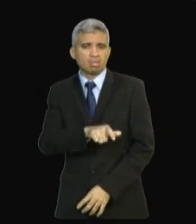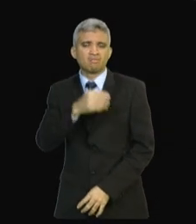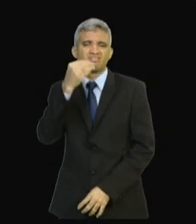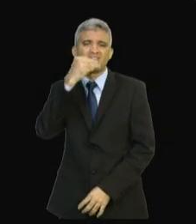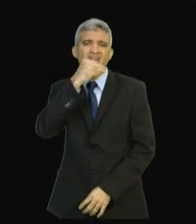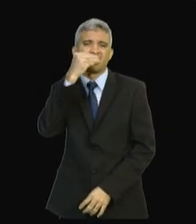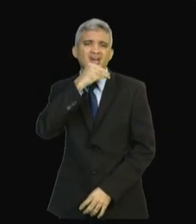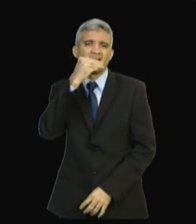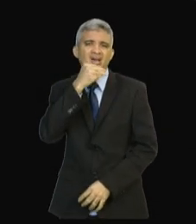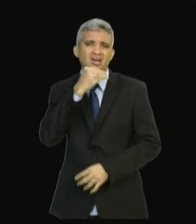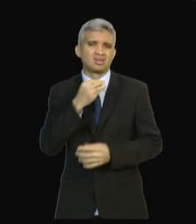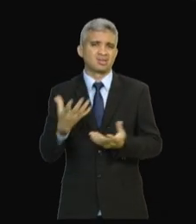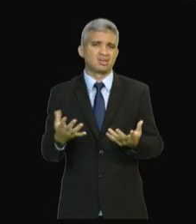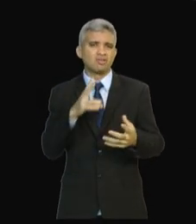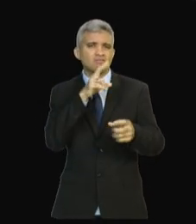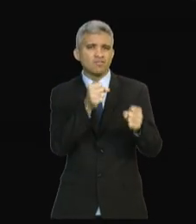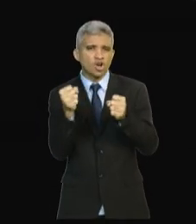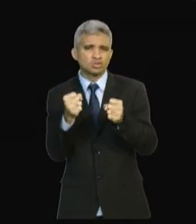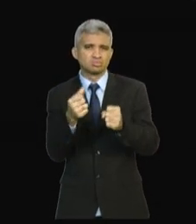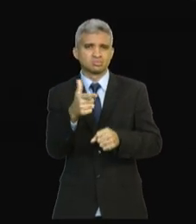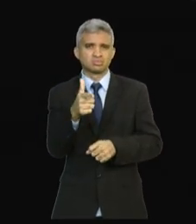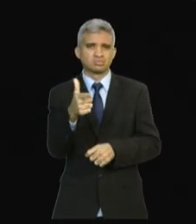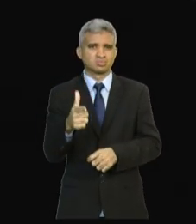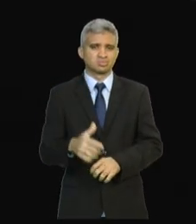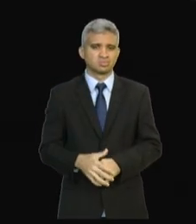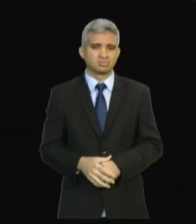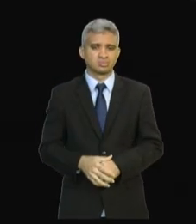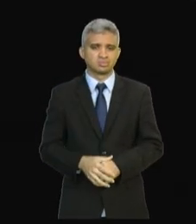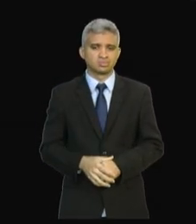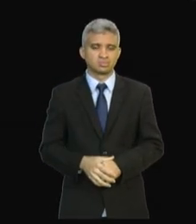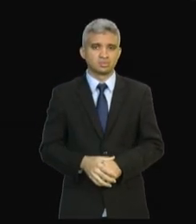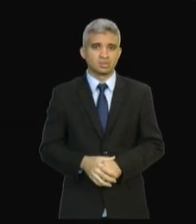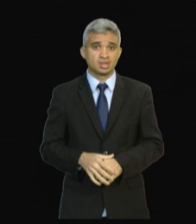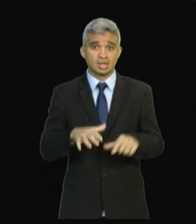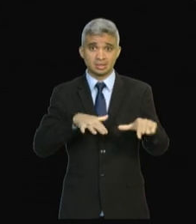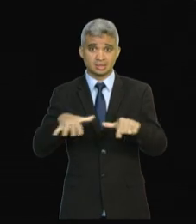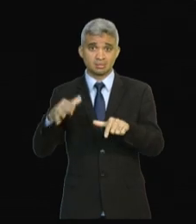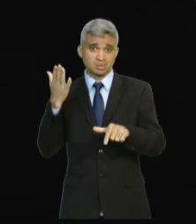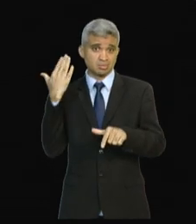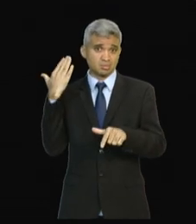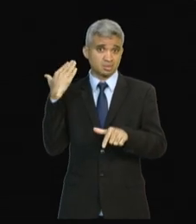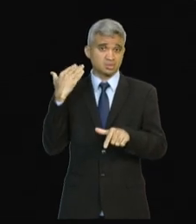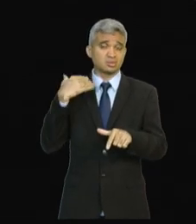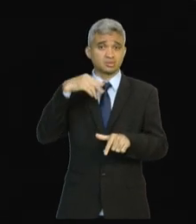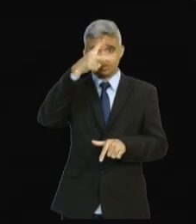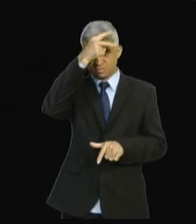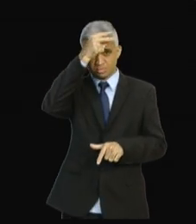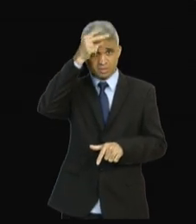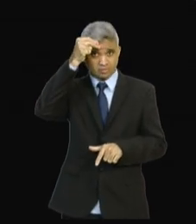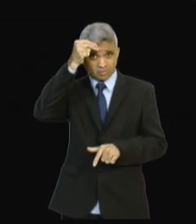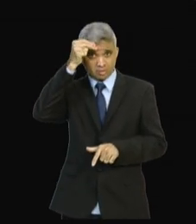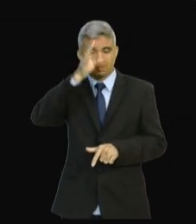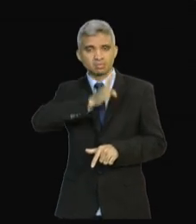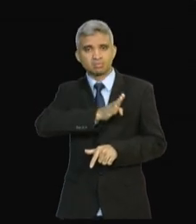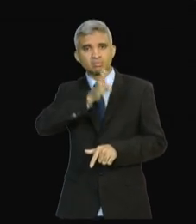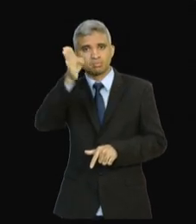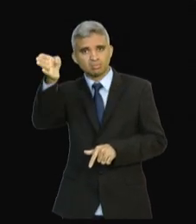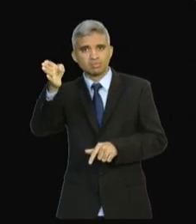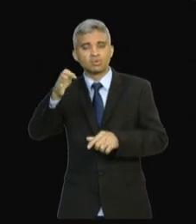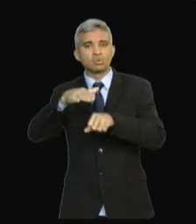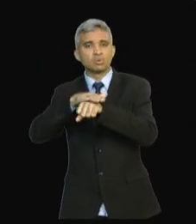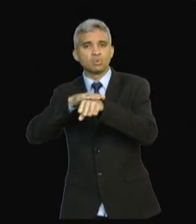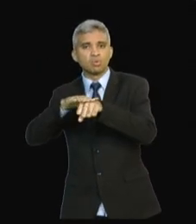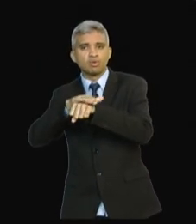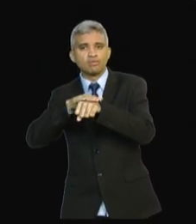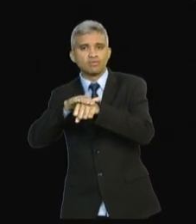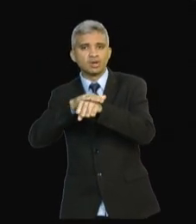em que prefeitos da nossa região foram tratar diretamente com o secretário de segurança. Uma questão simples da Polícia Militar,